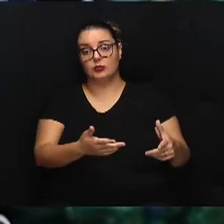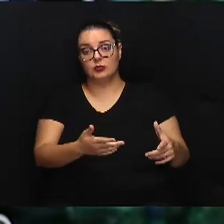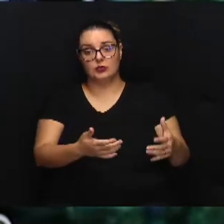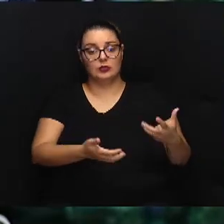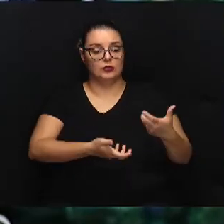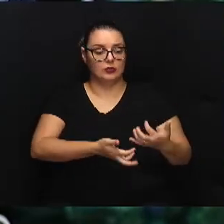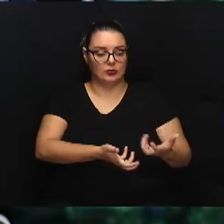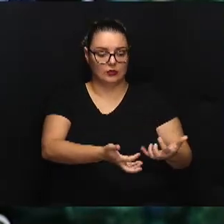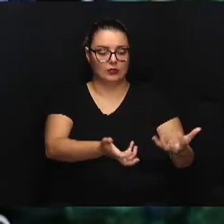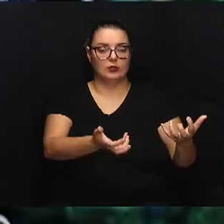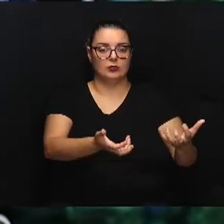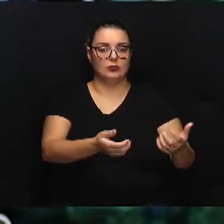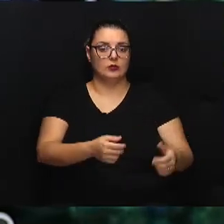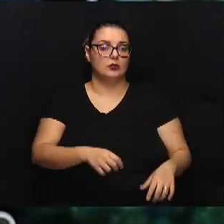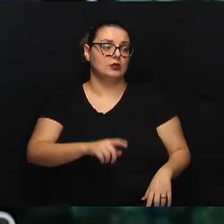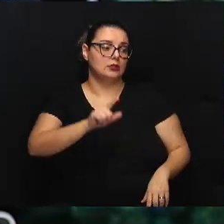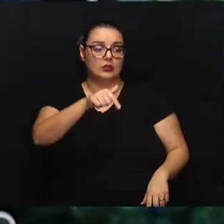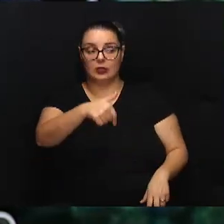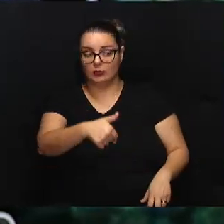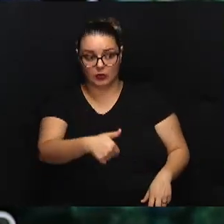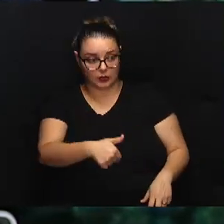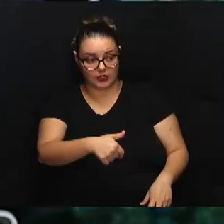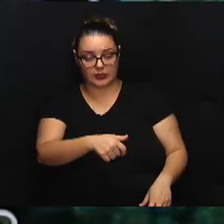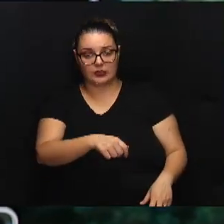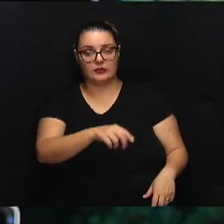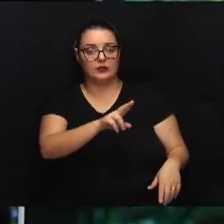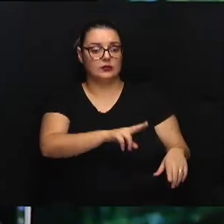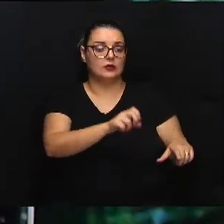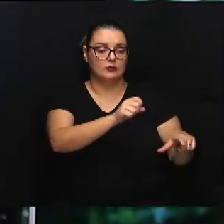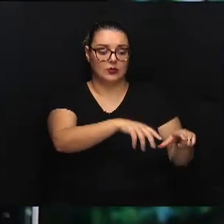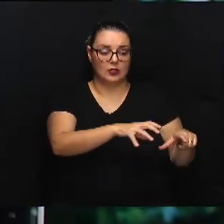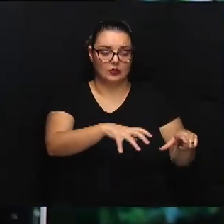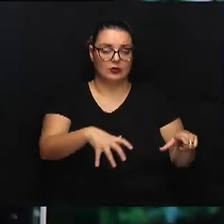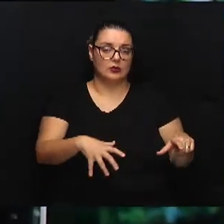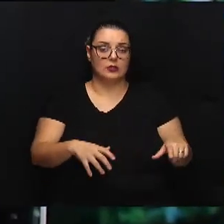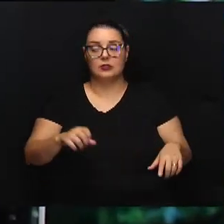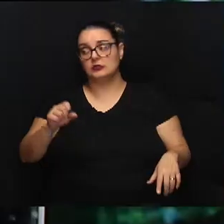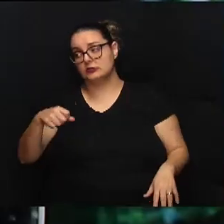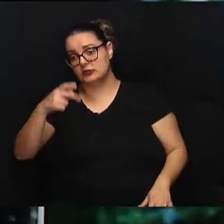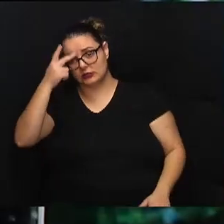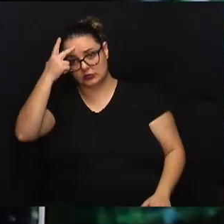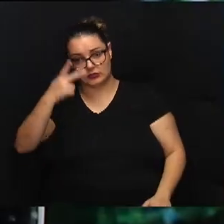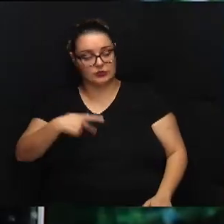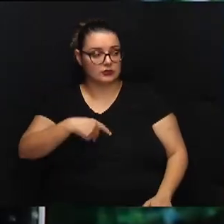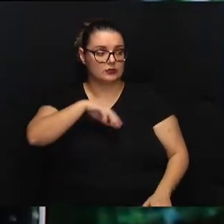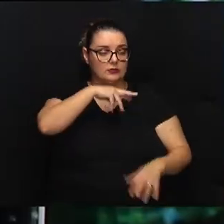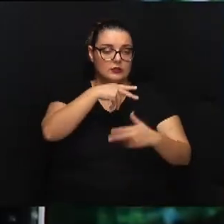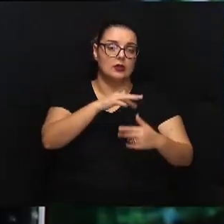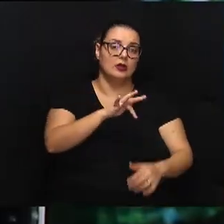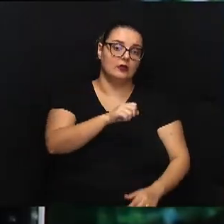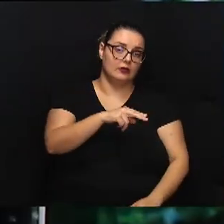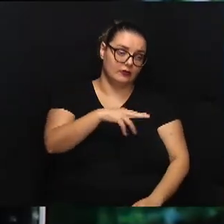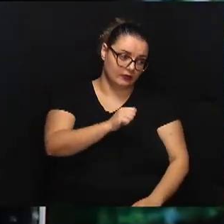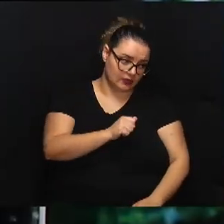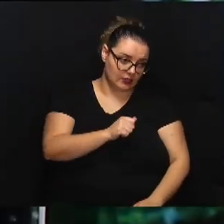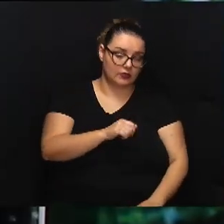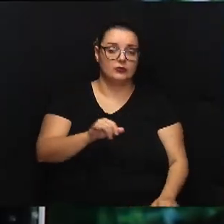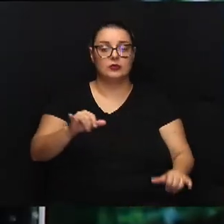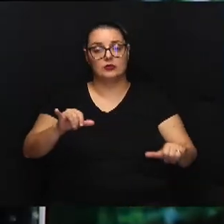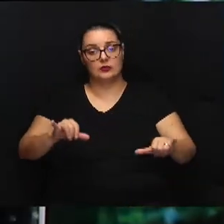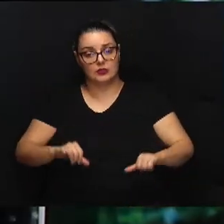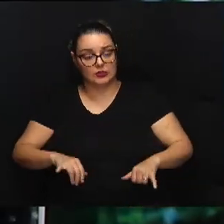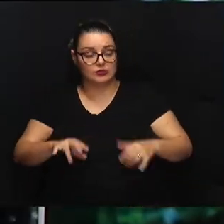para a agricultura, por exemplo, né? Então, os próprios animais, a fauna, né, que vai sofrer o